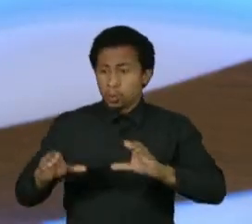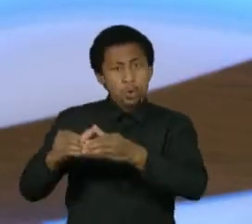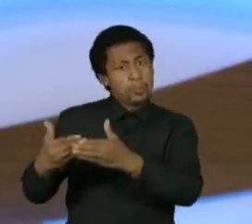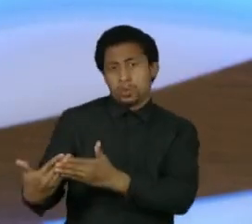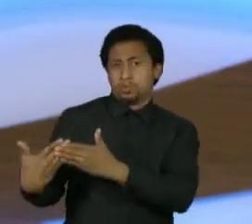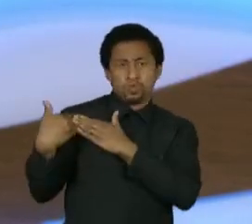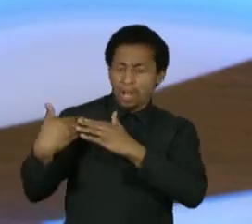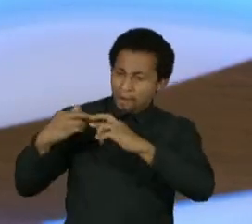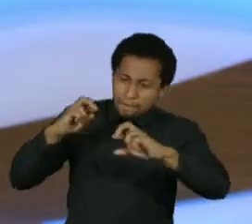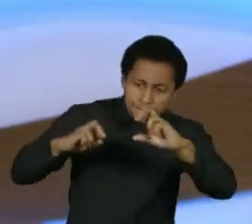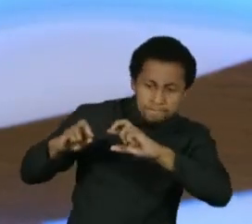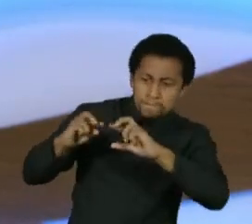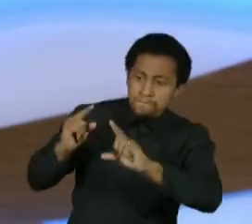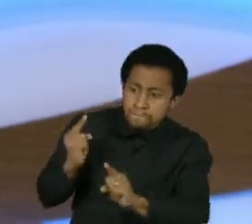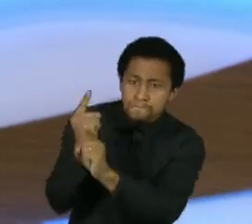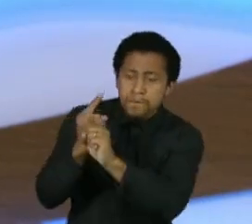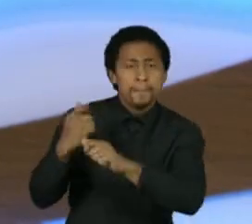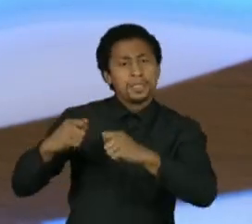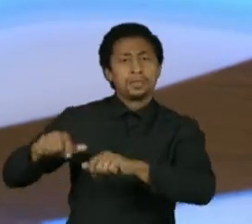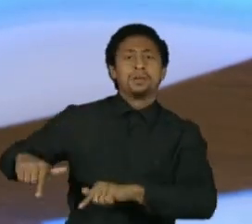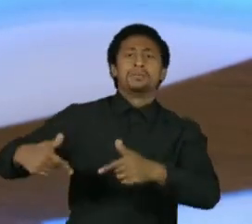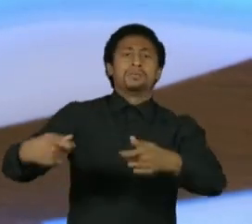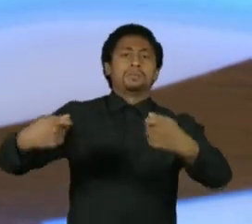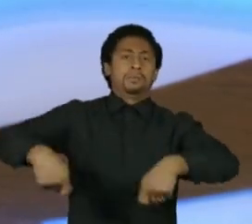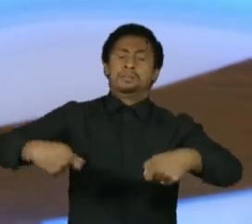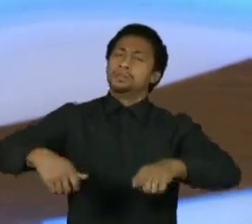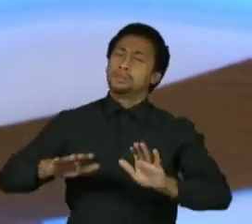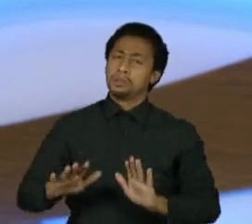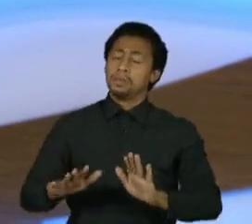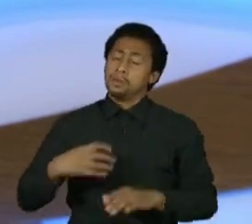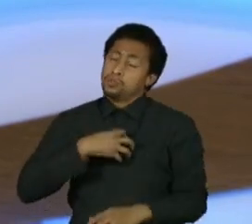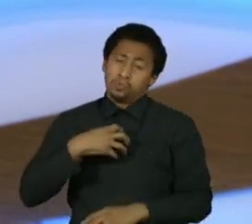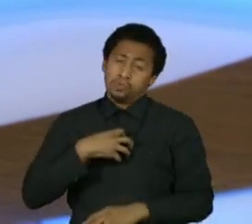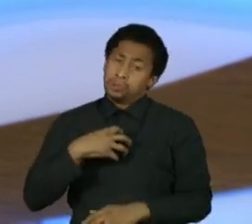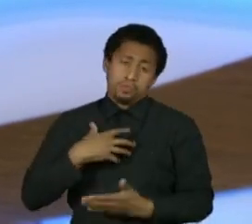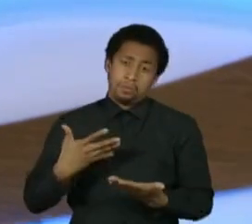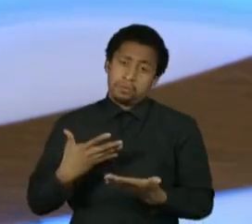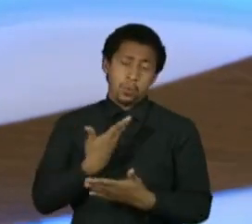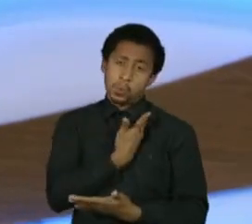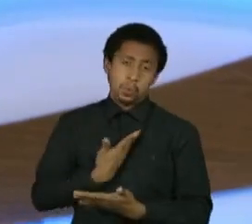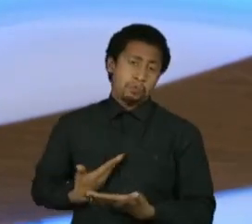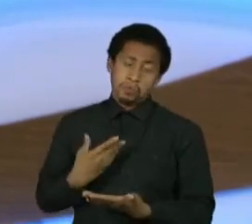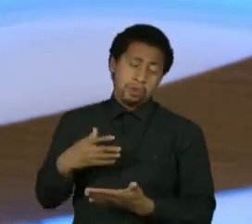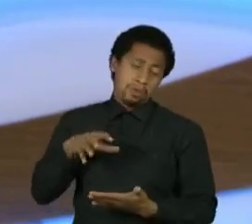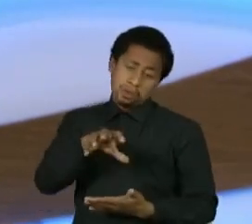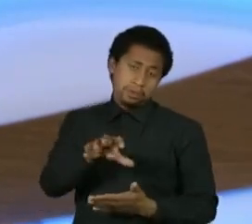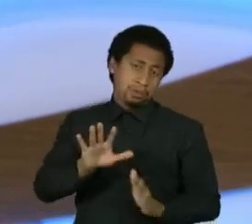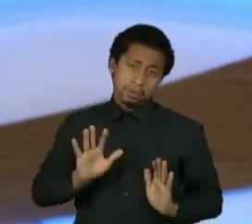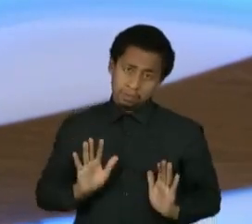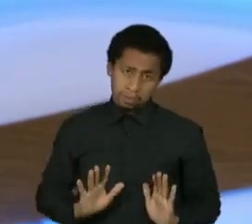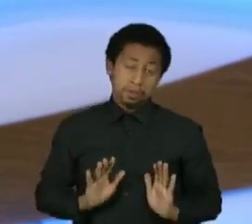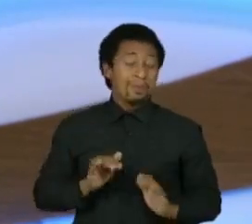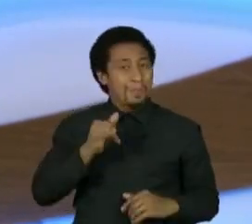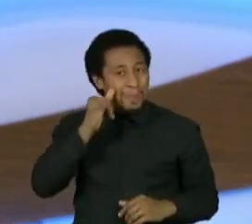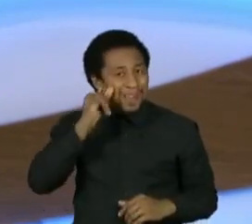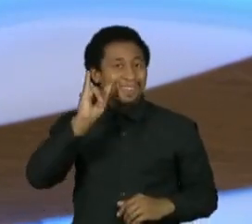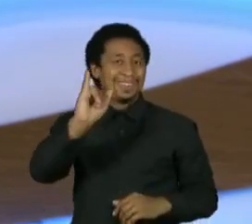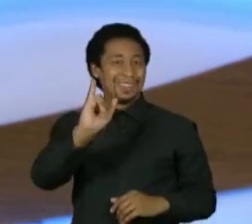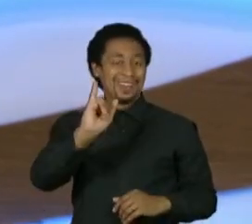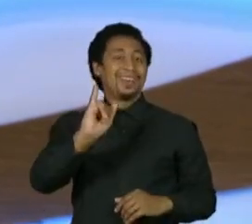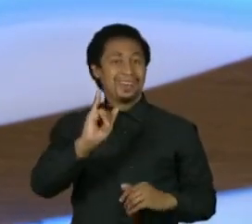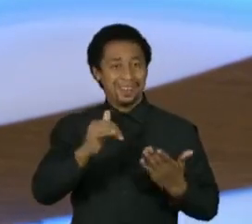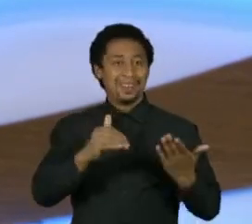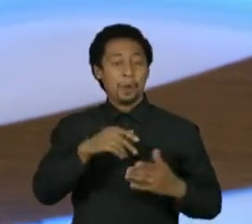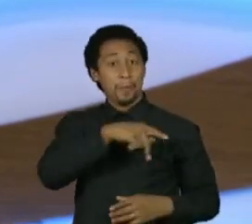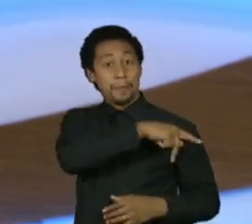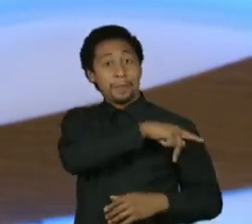comunga com isso. Mas há de convir que essa é uma forma de governabilidade que descentraliza e que evita que o Executivo possa